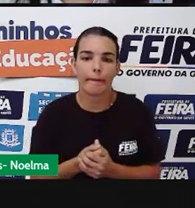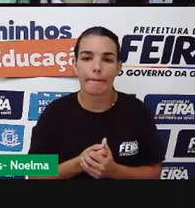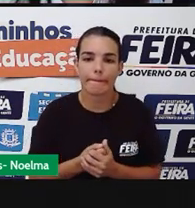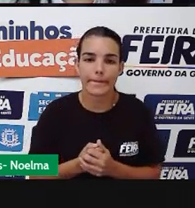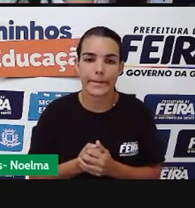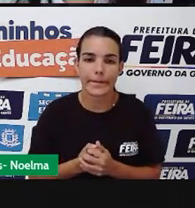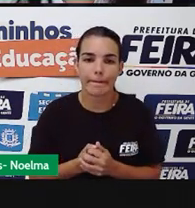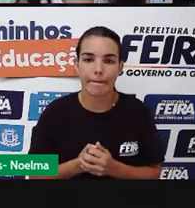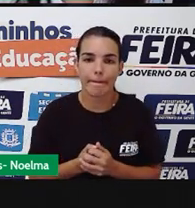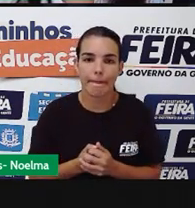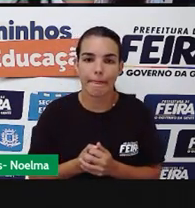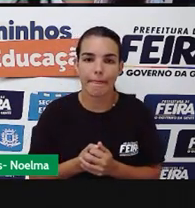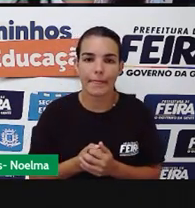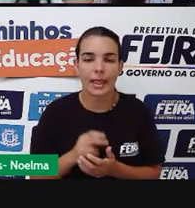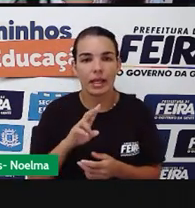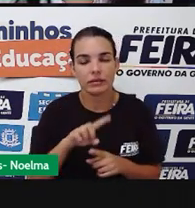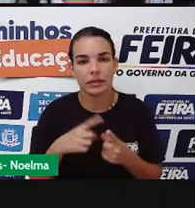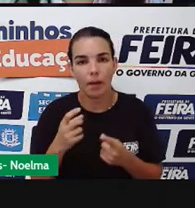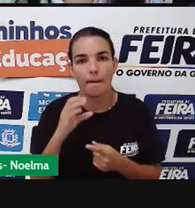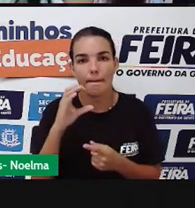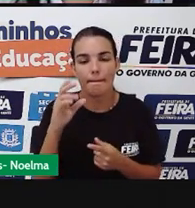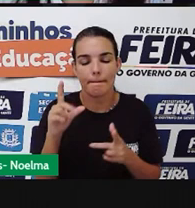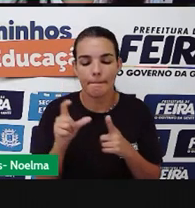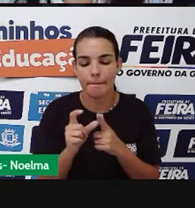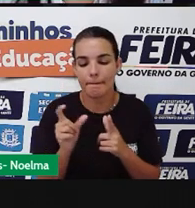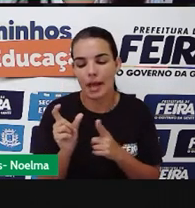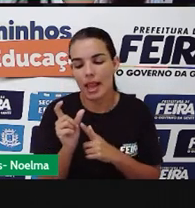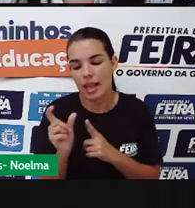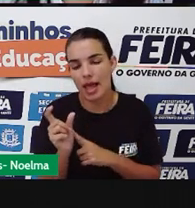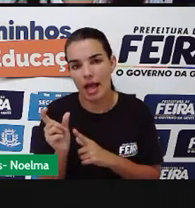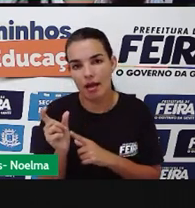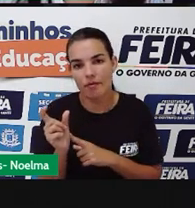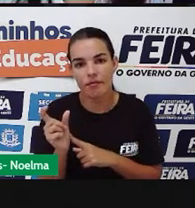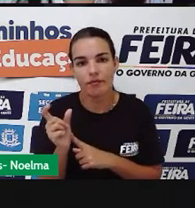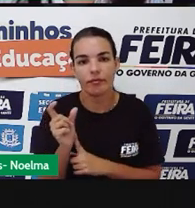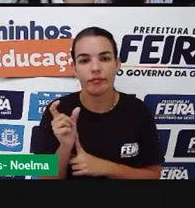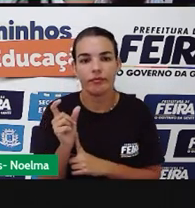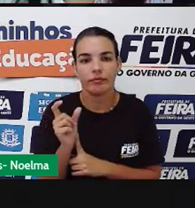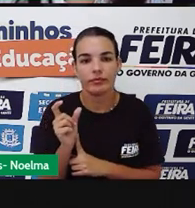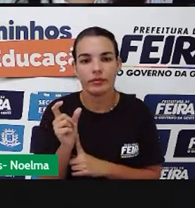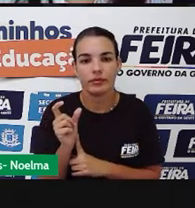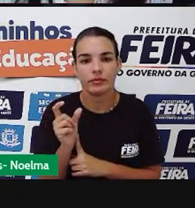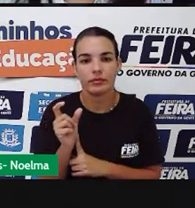de uma palavra oxítona. Fábio, observe só.